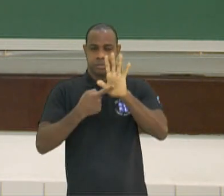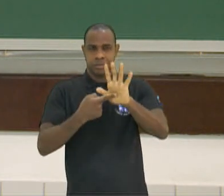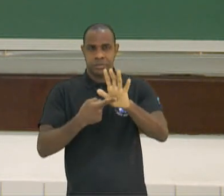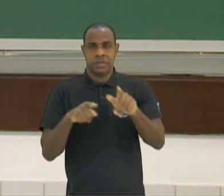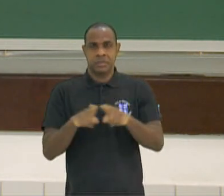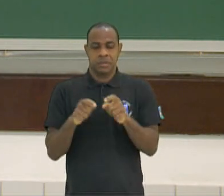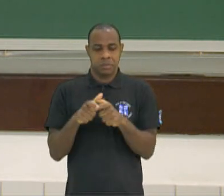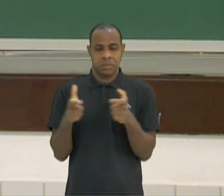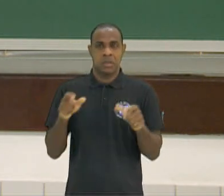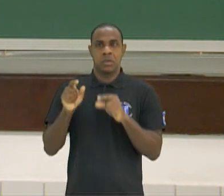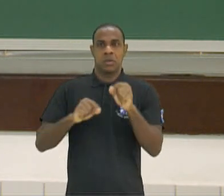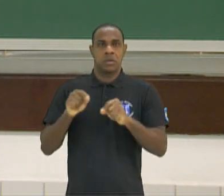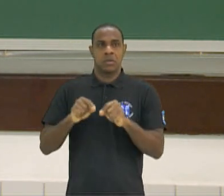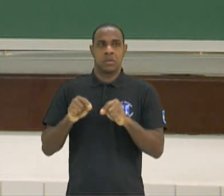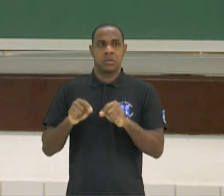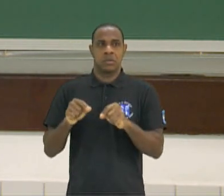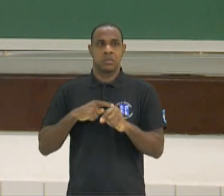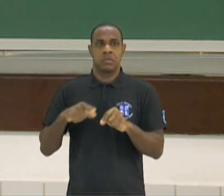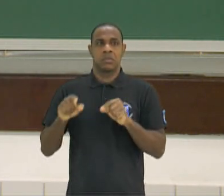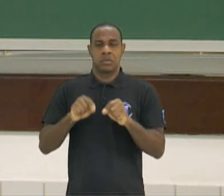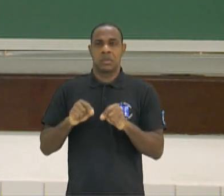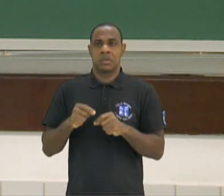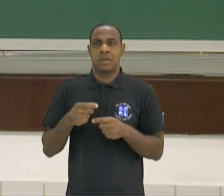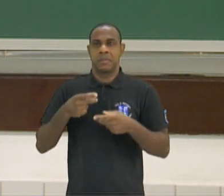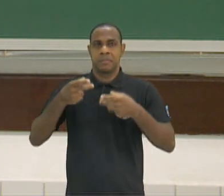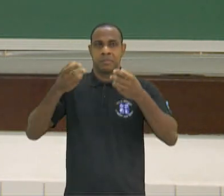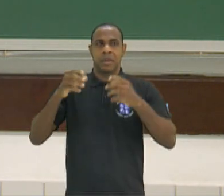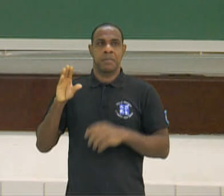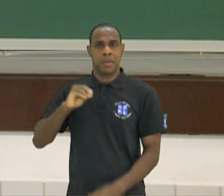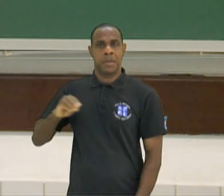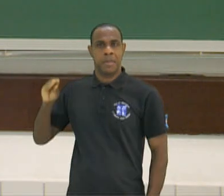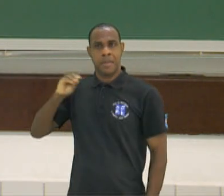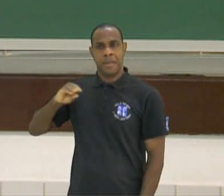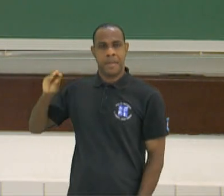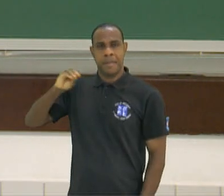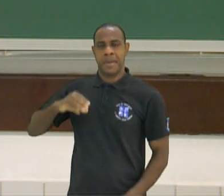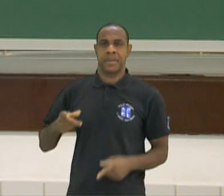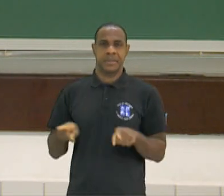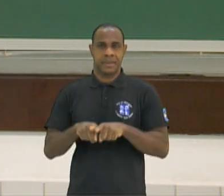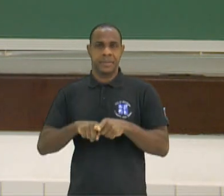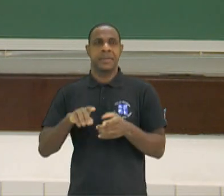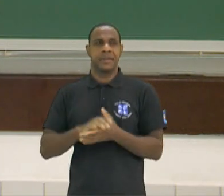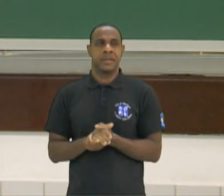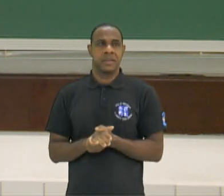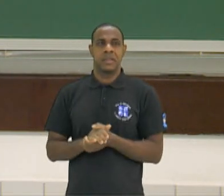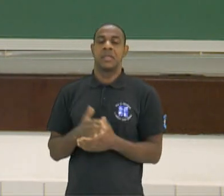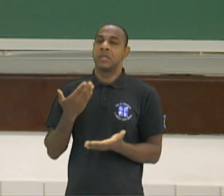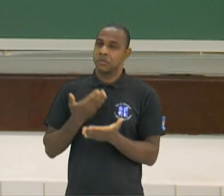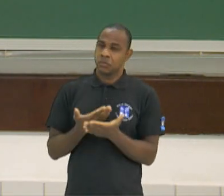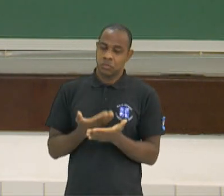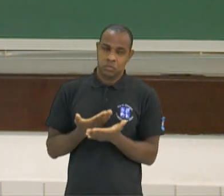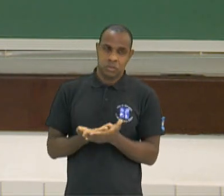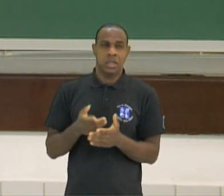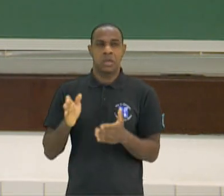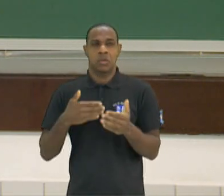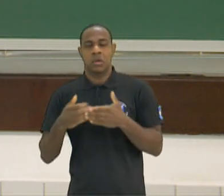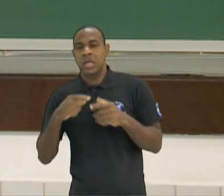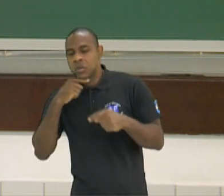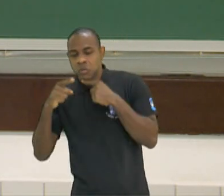ampliamos também a nossa abordagem, a nossa fala sobre os discourse markers, ok? Estudem e, na dúvida,